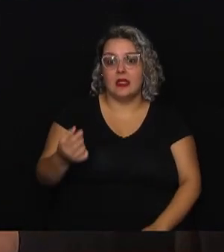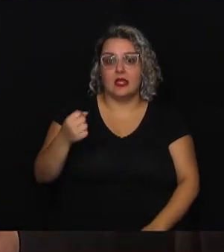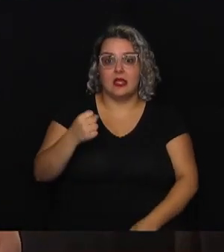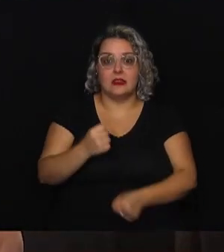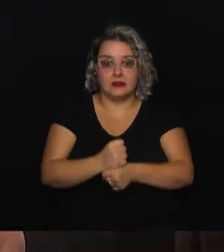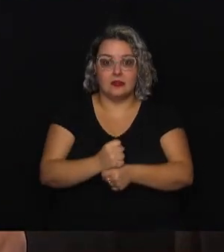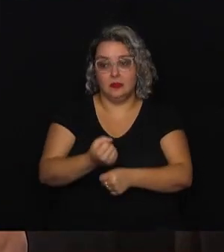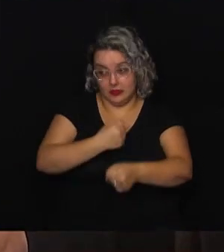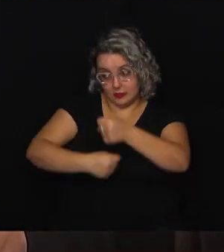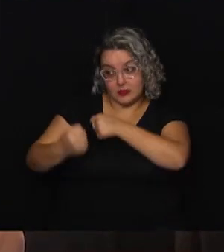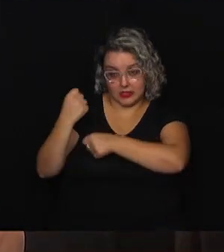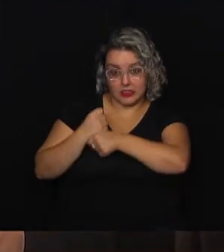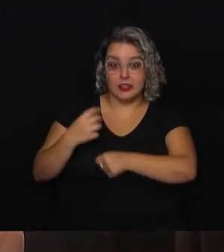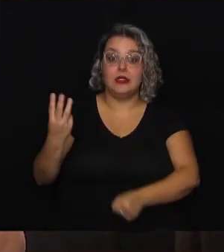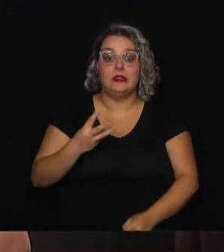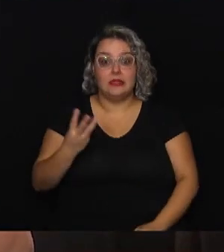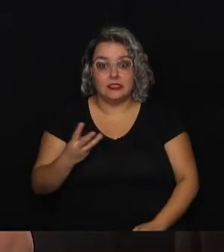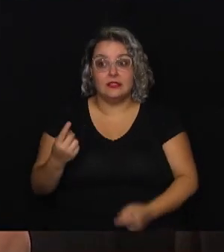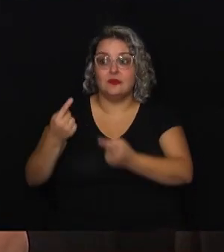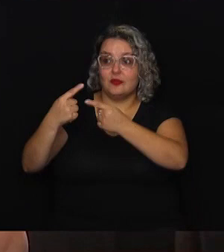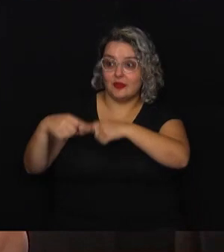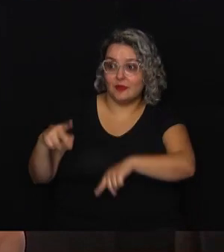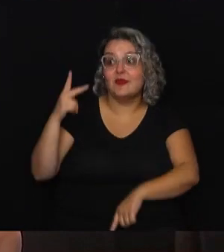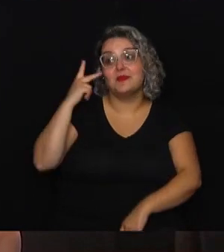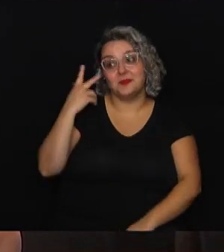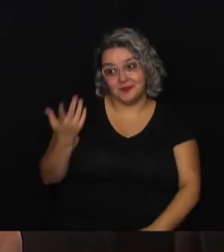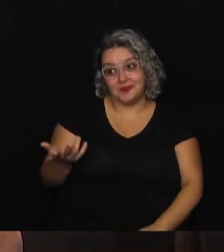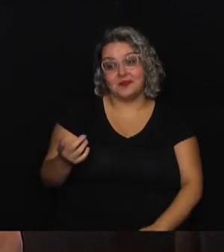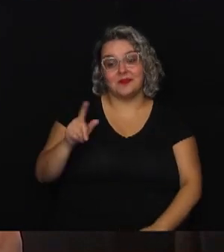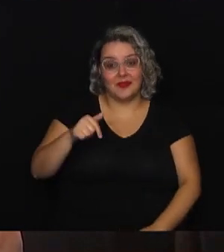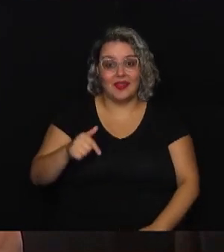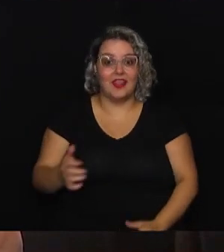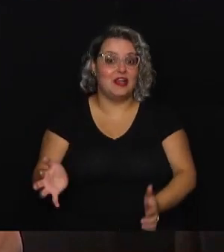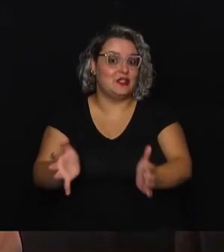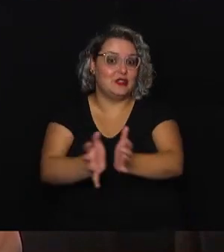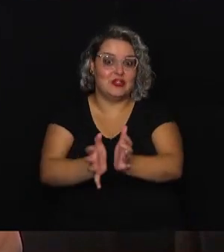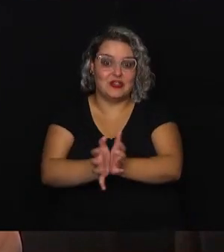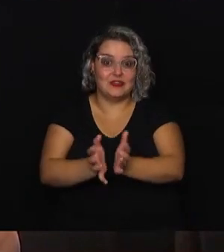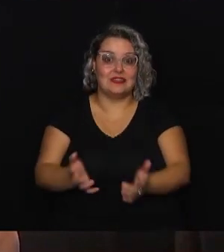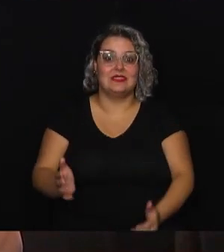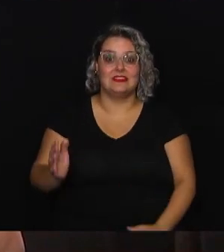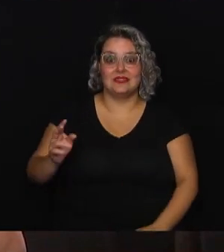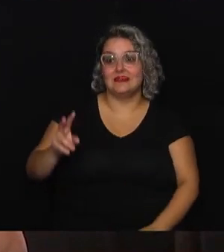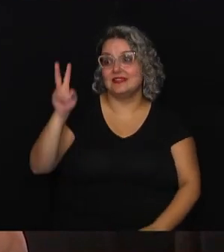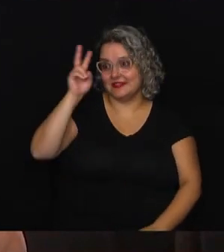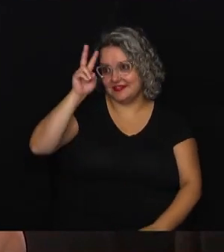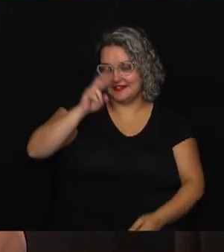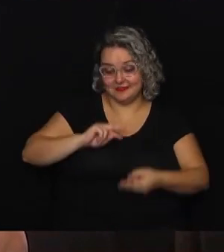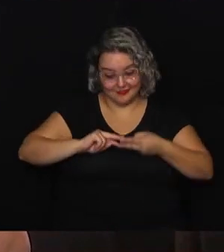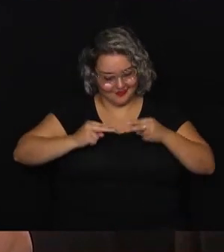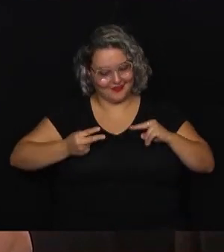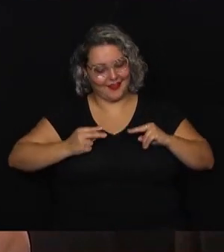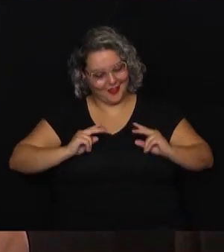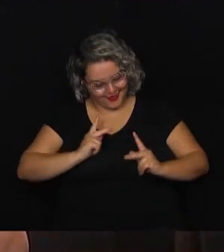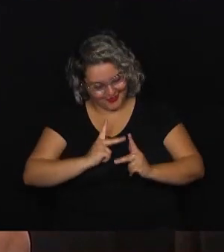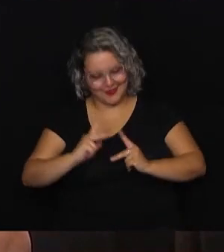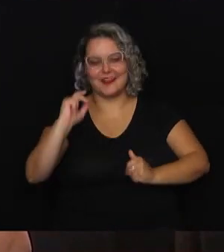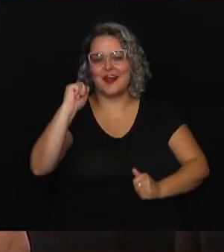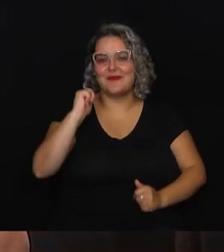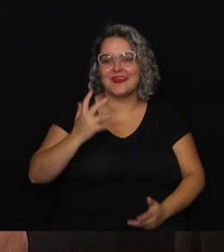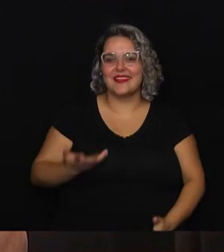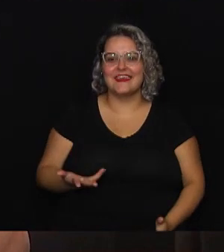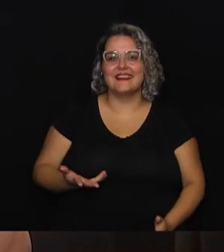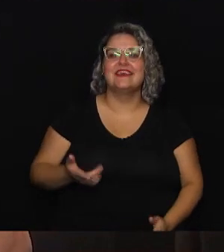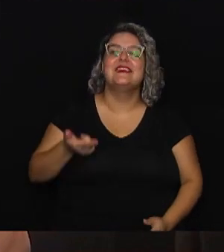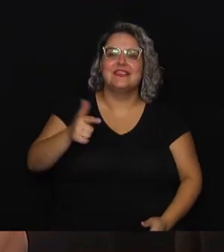em terceiro lugar no Campeonato Paulista. Então assim, é um time que tem história e o DNA de campeão. E é isso que a gente mantém, que